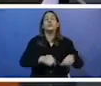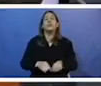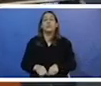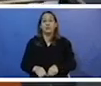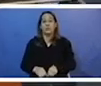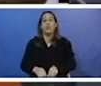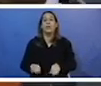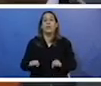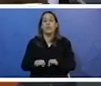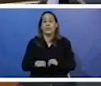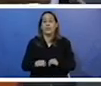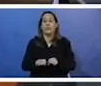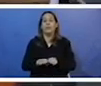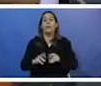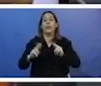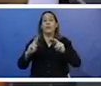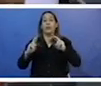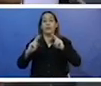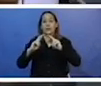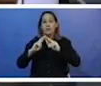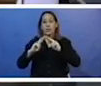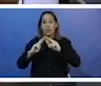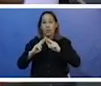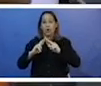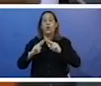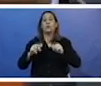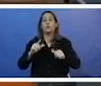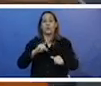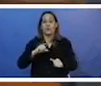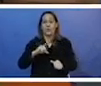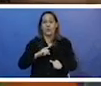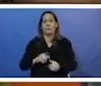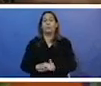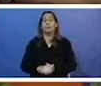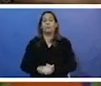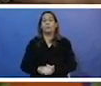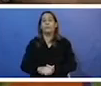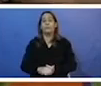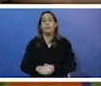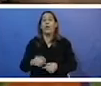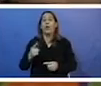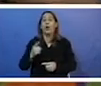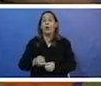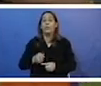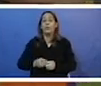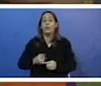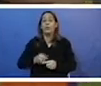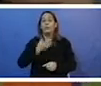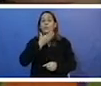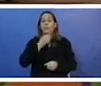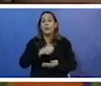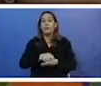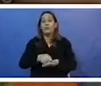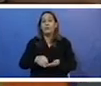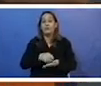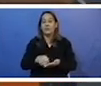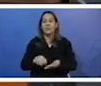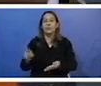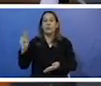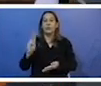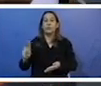encontrar? Atualmente, sim. Por que os cordelistas usam instrumentos musicais em